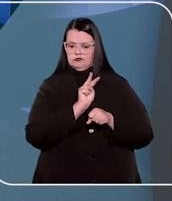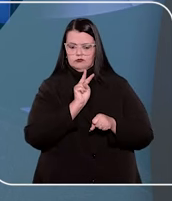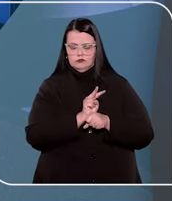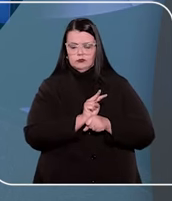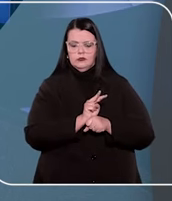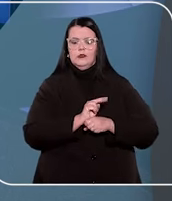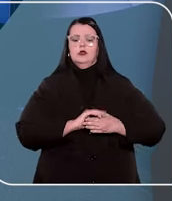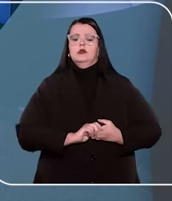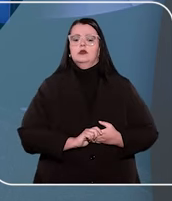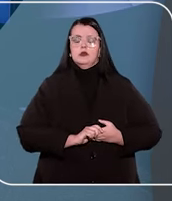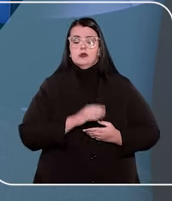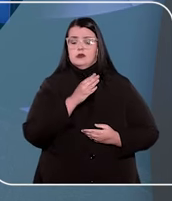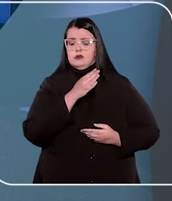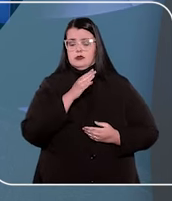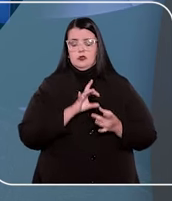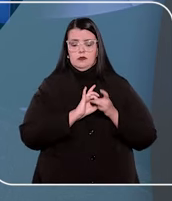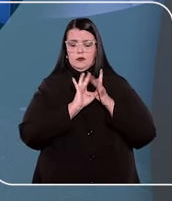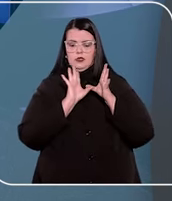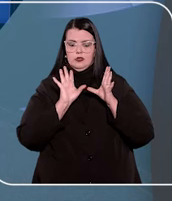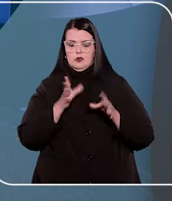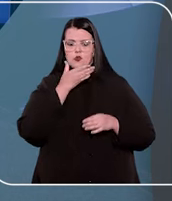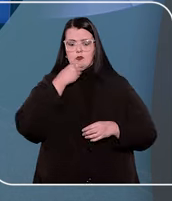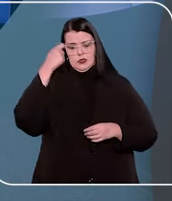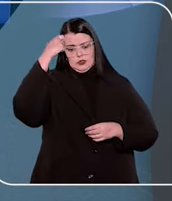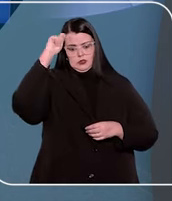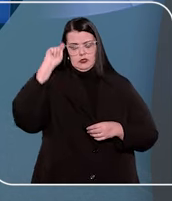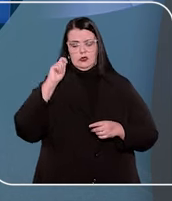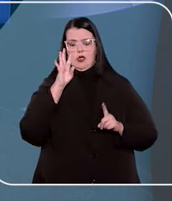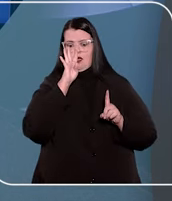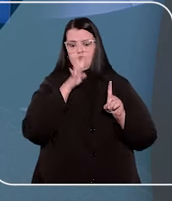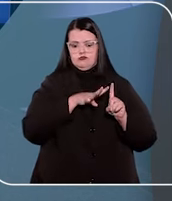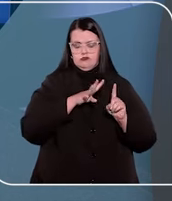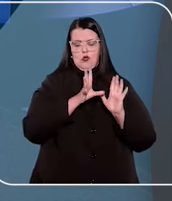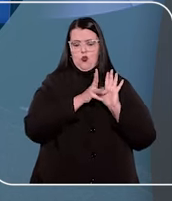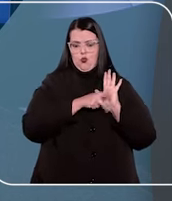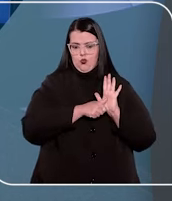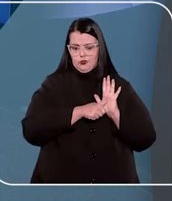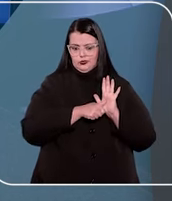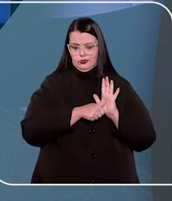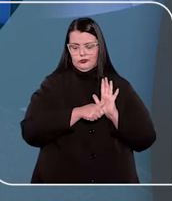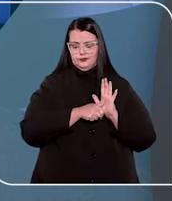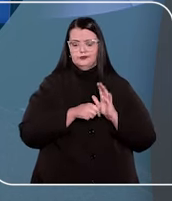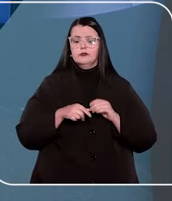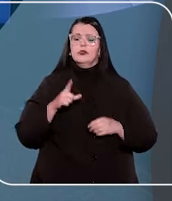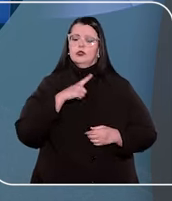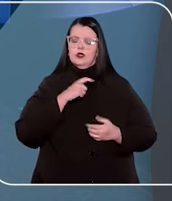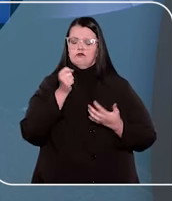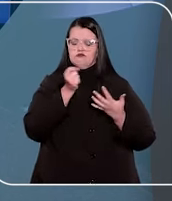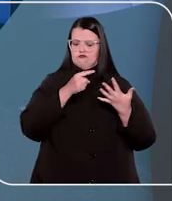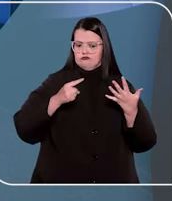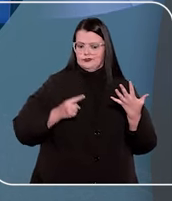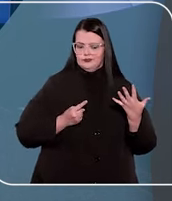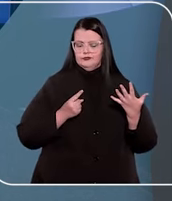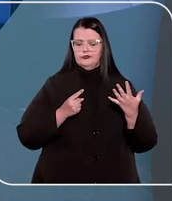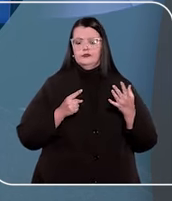como consequência, absolveu um jovem negro condenado por roubo de carga. Você confere essas e outras